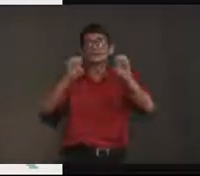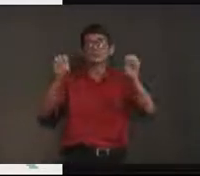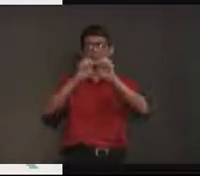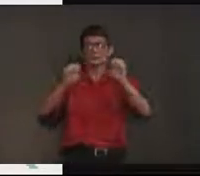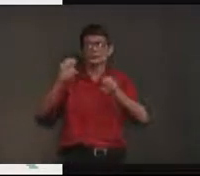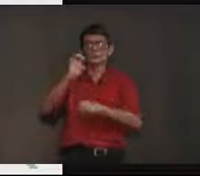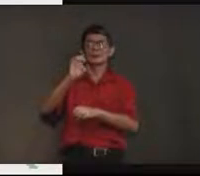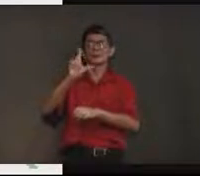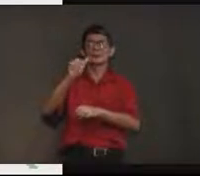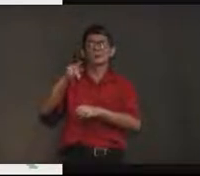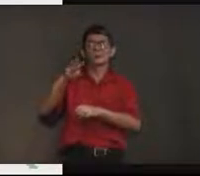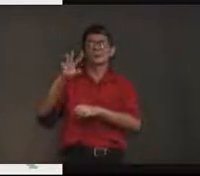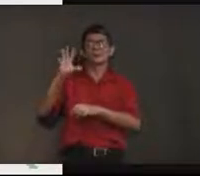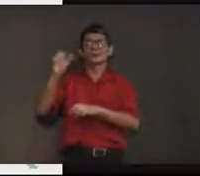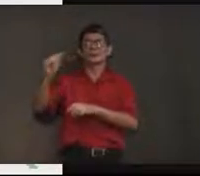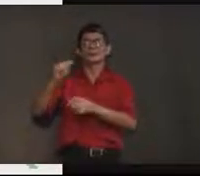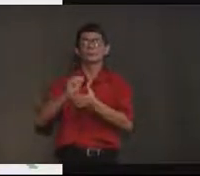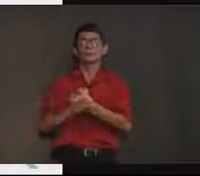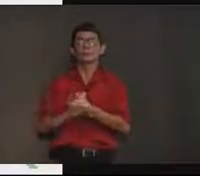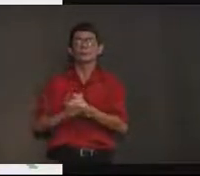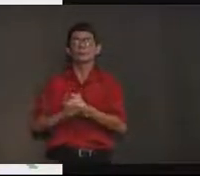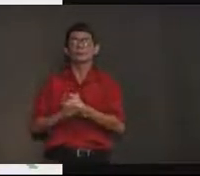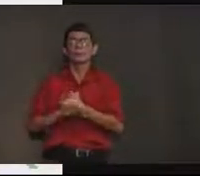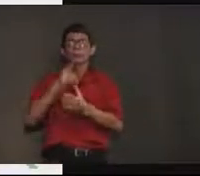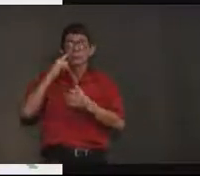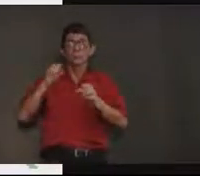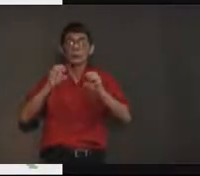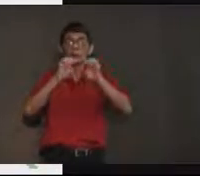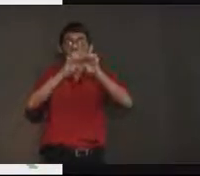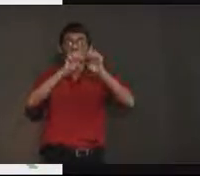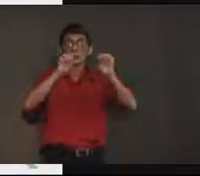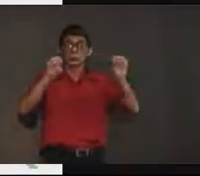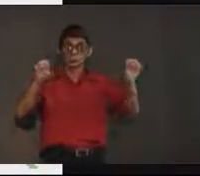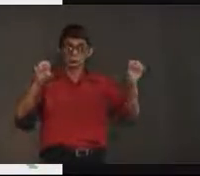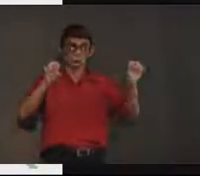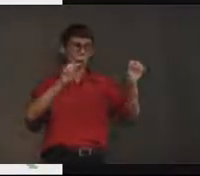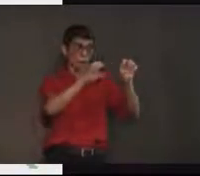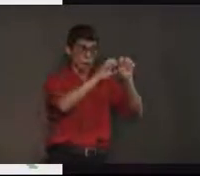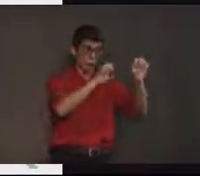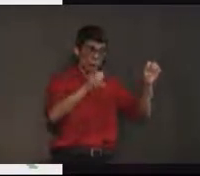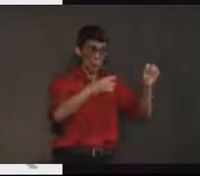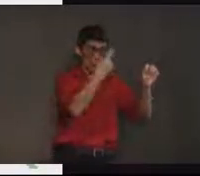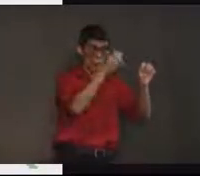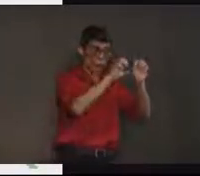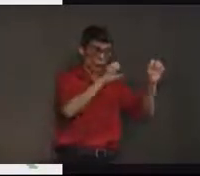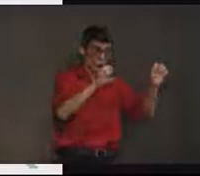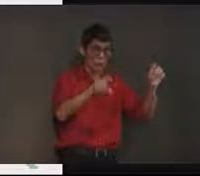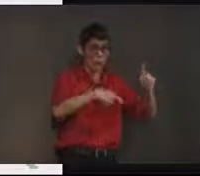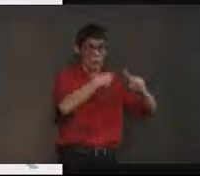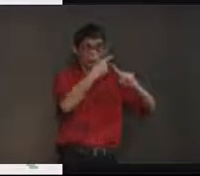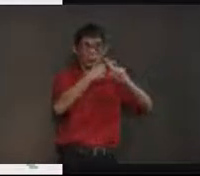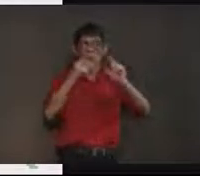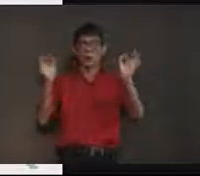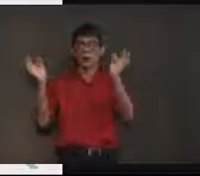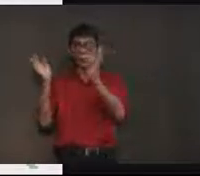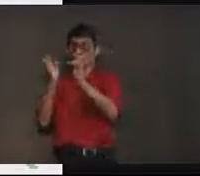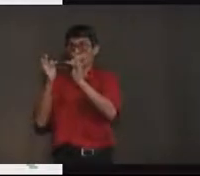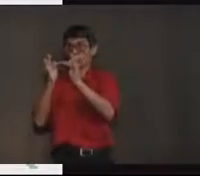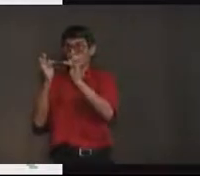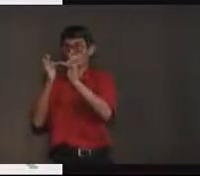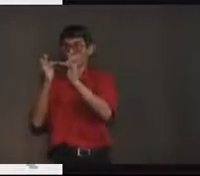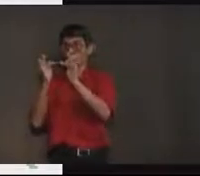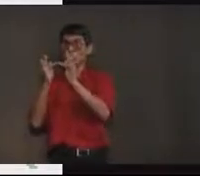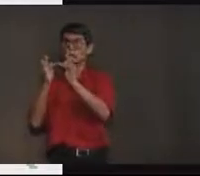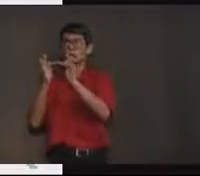por exemplo em R3 O que que a gente faz pega a primeira passam multiplica por uma função super diferenciável de suporte